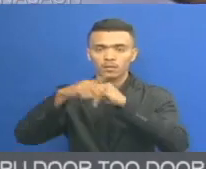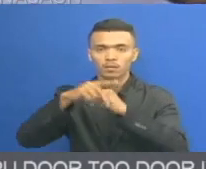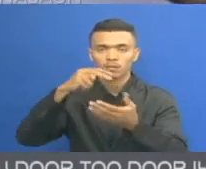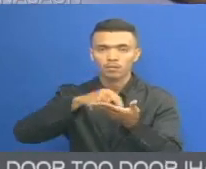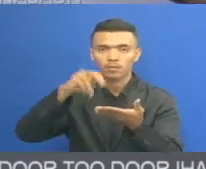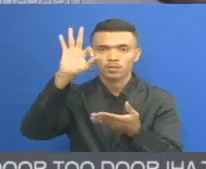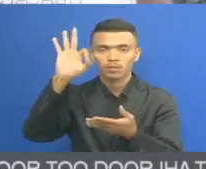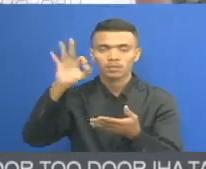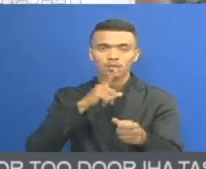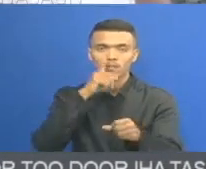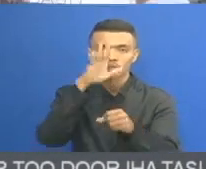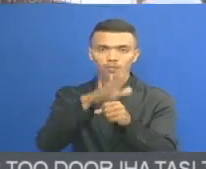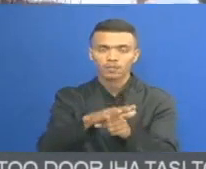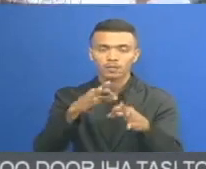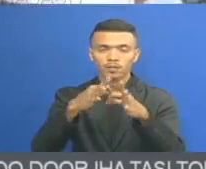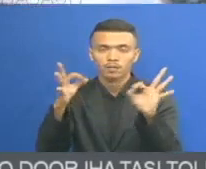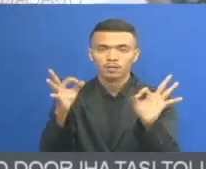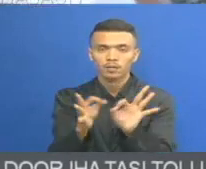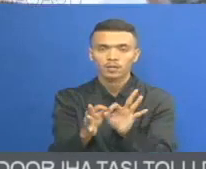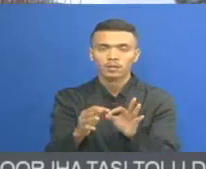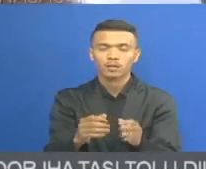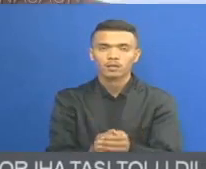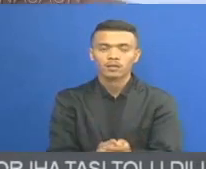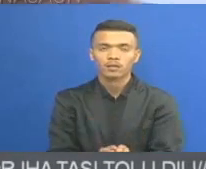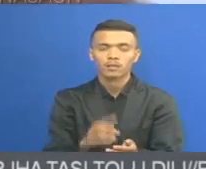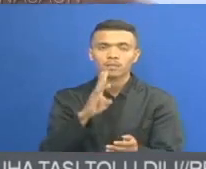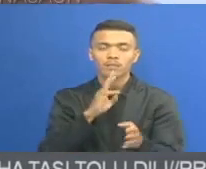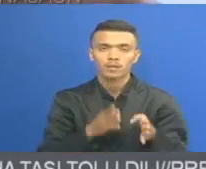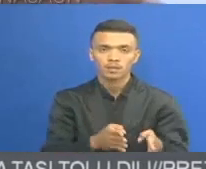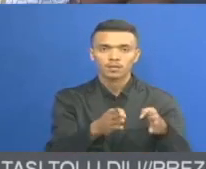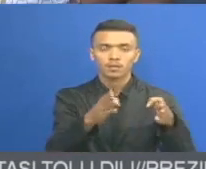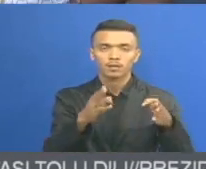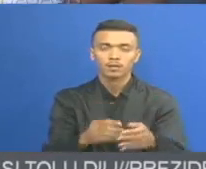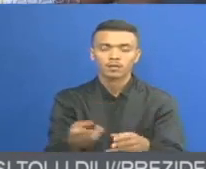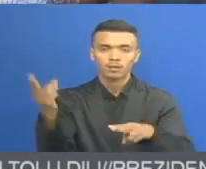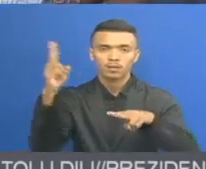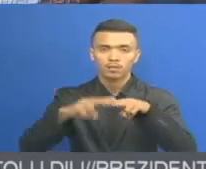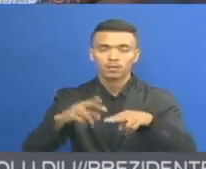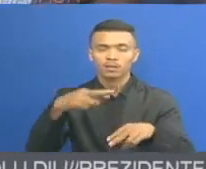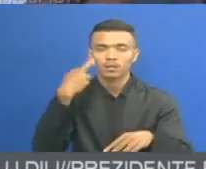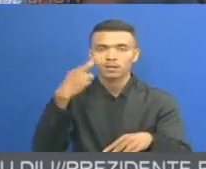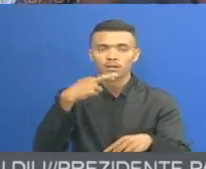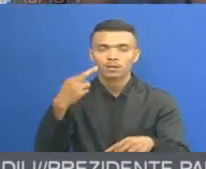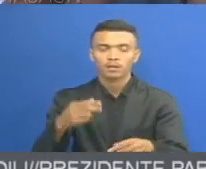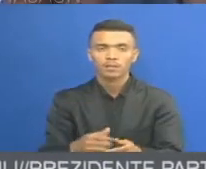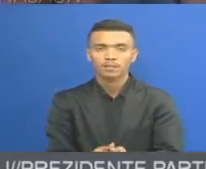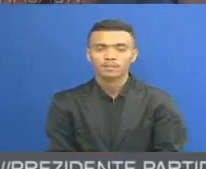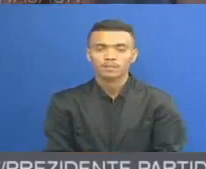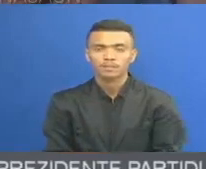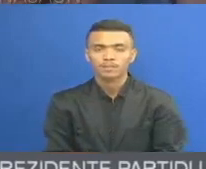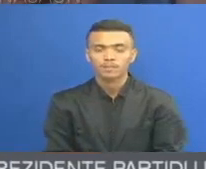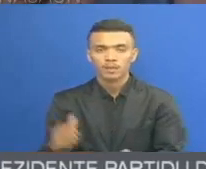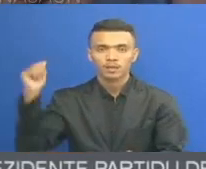sianei compromete a tuhadia irrigação sira e watulari uriha sai produção hare. Lembra katak,